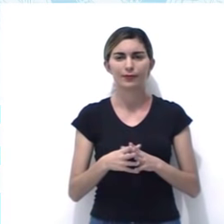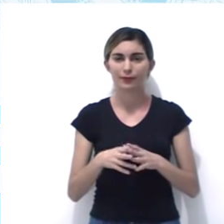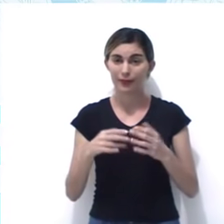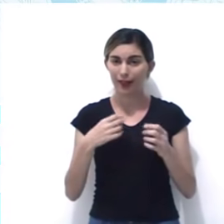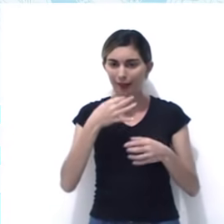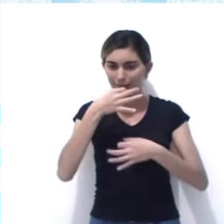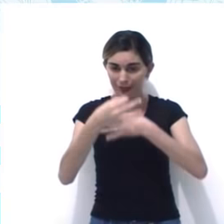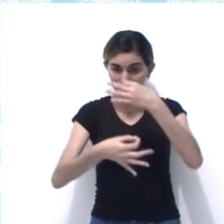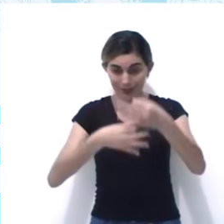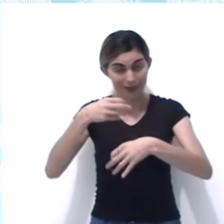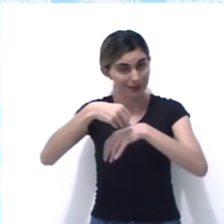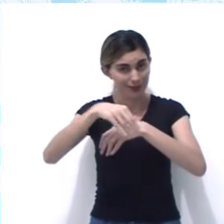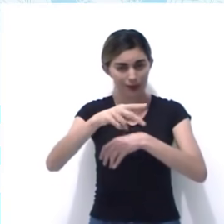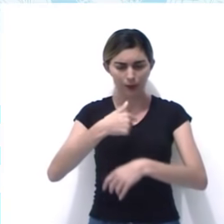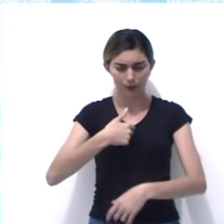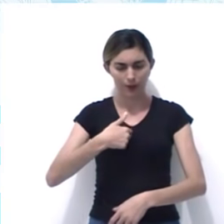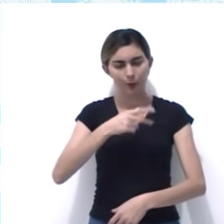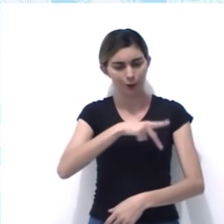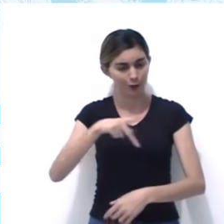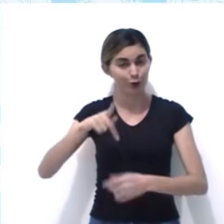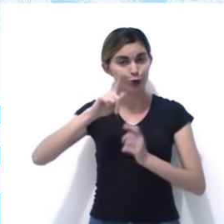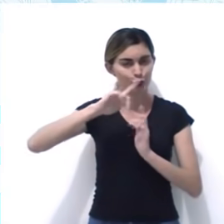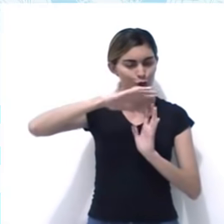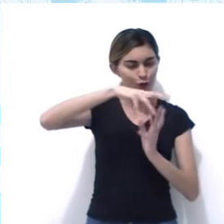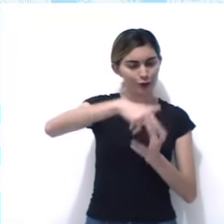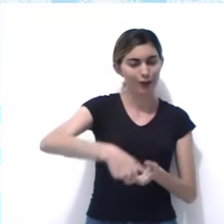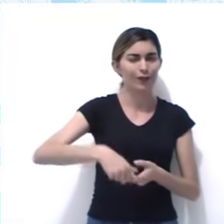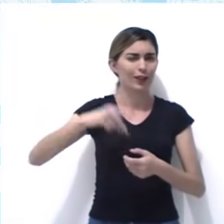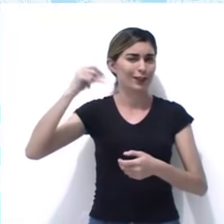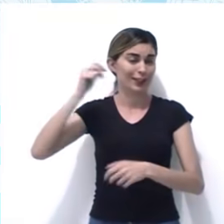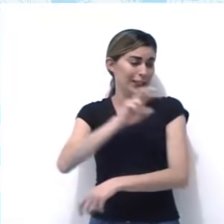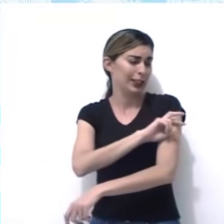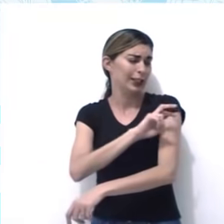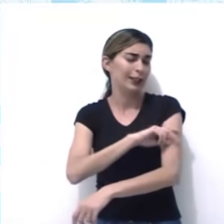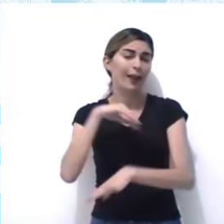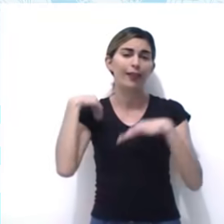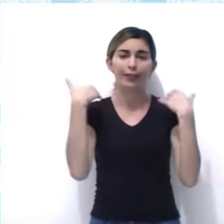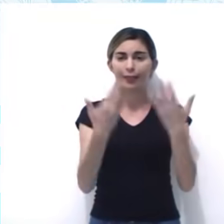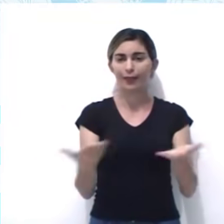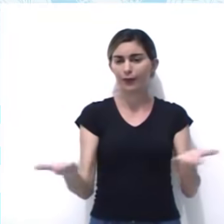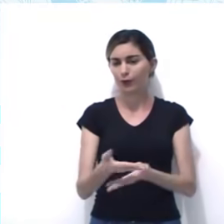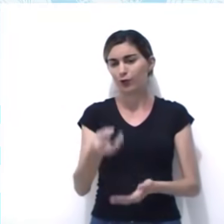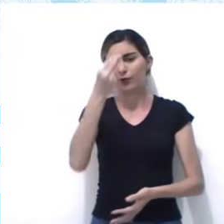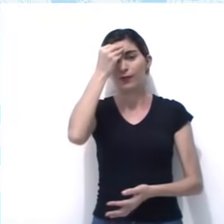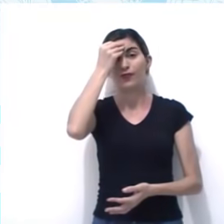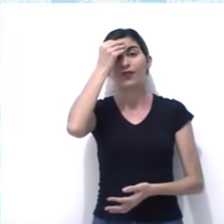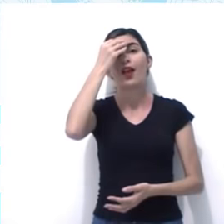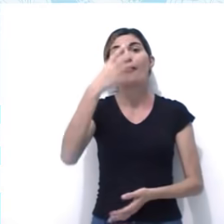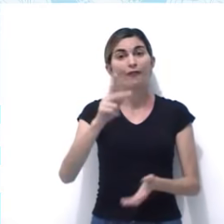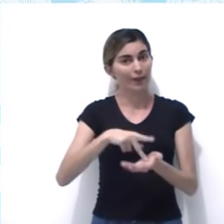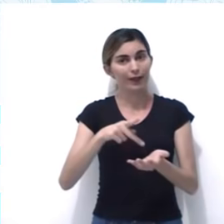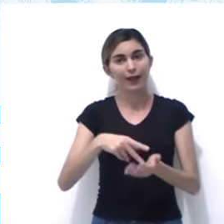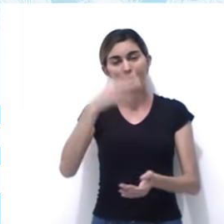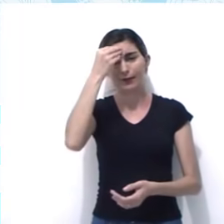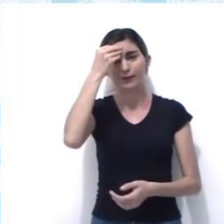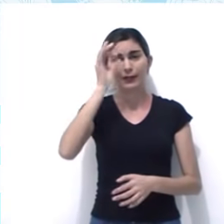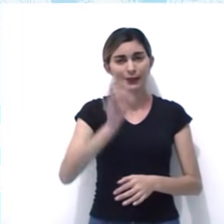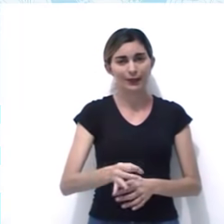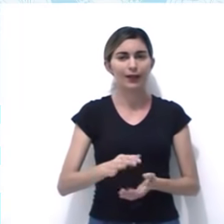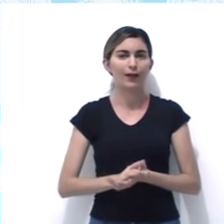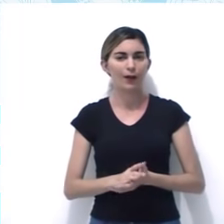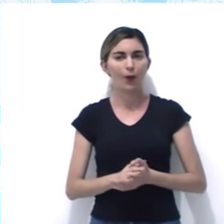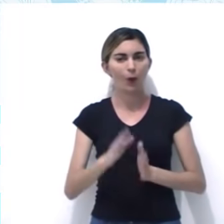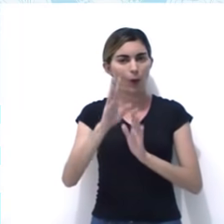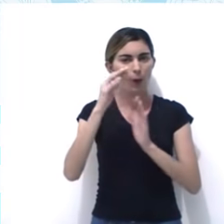dica foi uma dica que a minha professora geografia deu desde a 5ª série até hoje eu me lembro então funciona de verdade tá gente siga essa